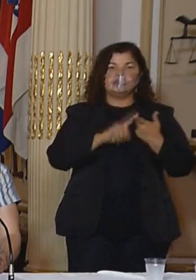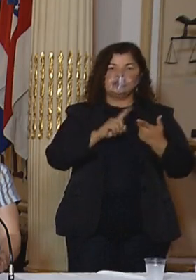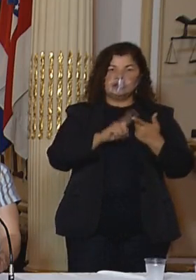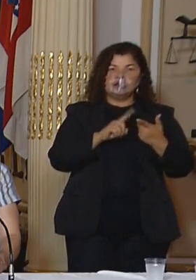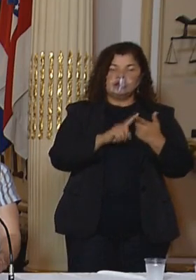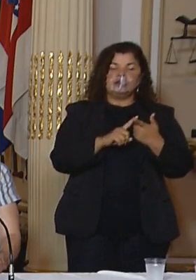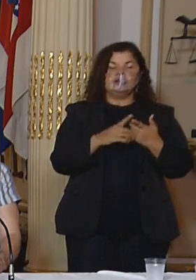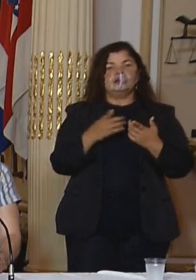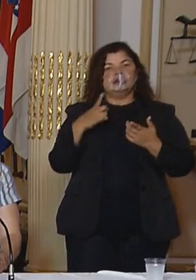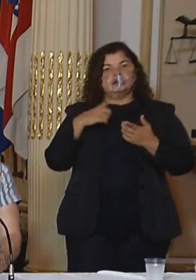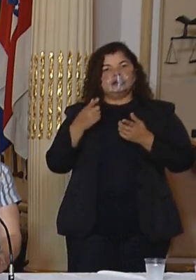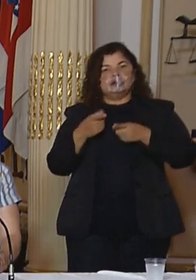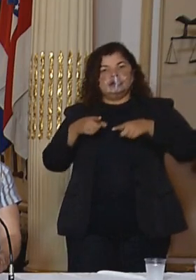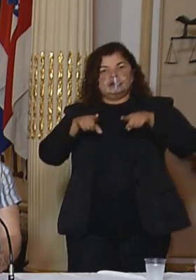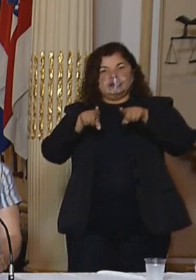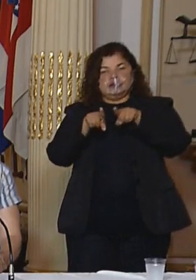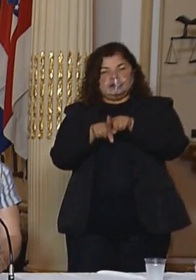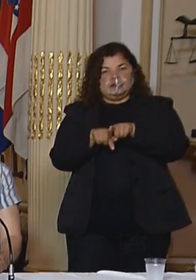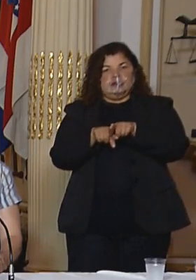parceria a gente está